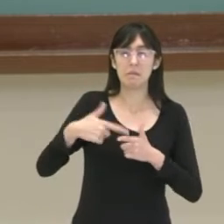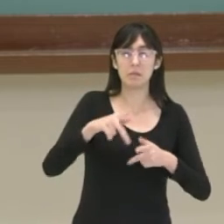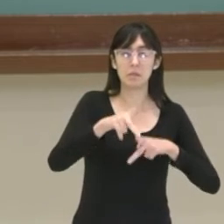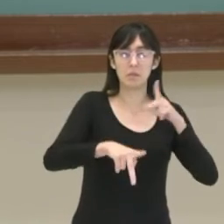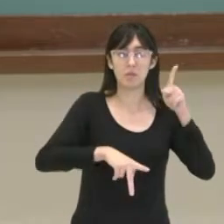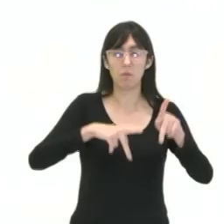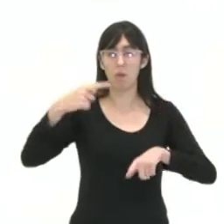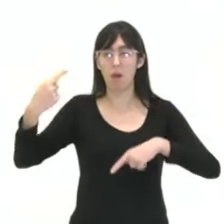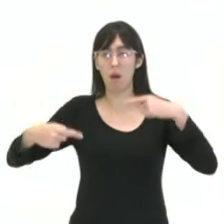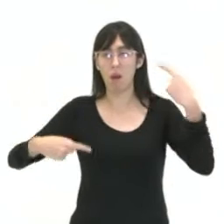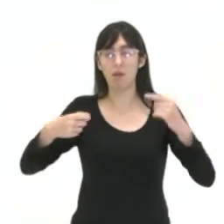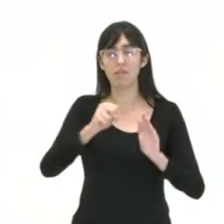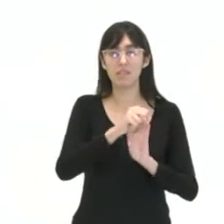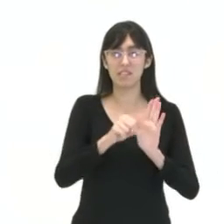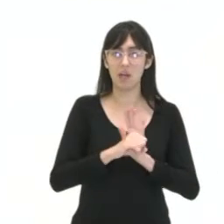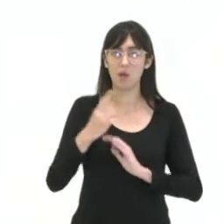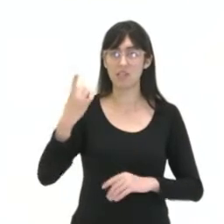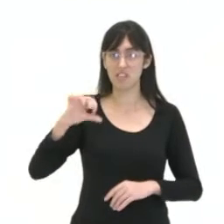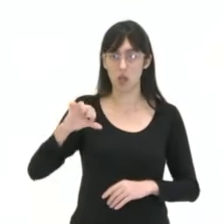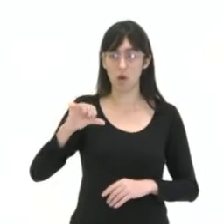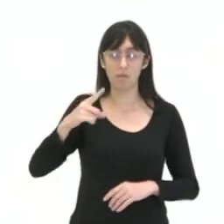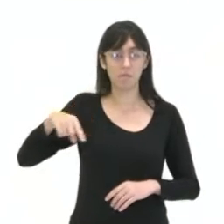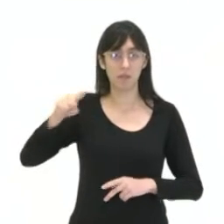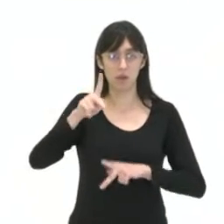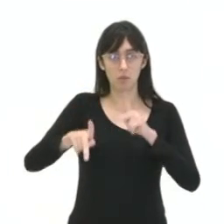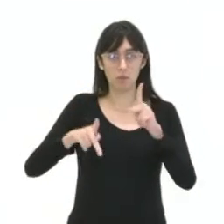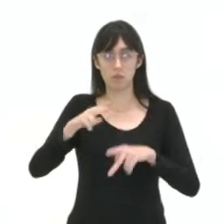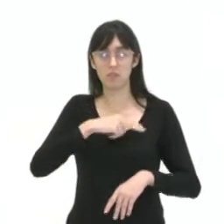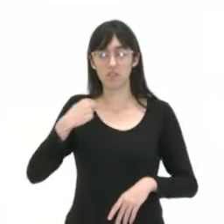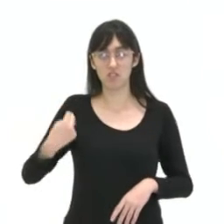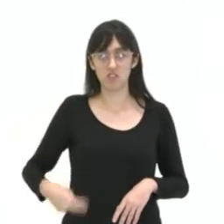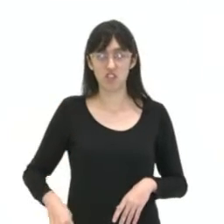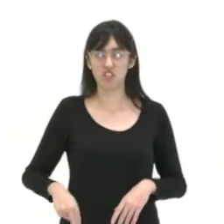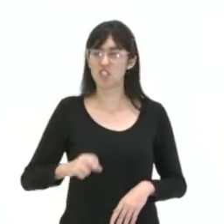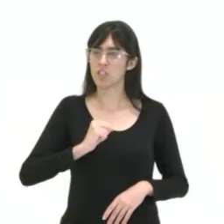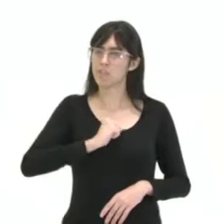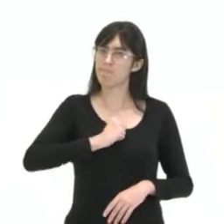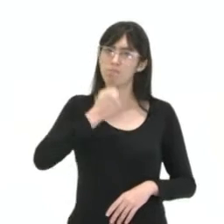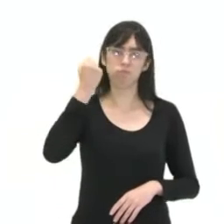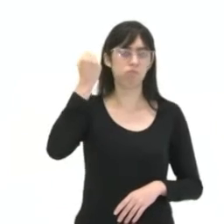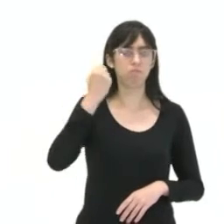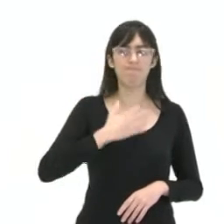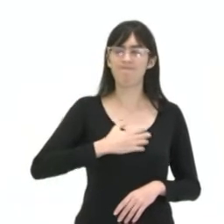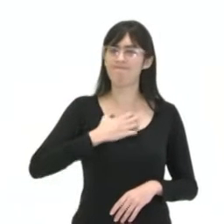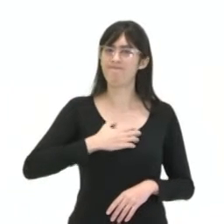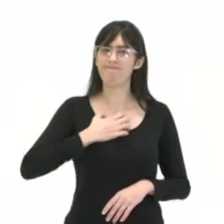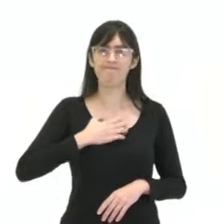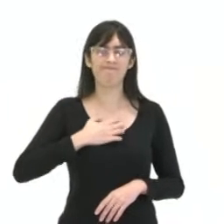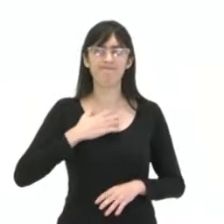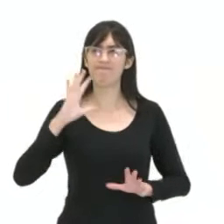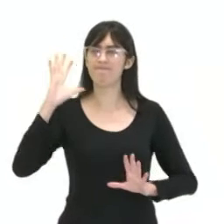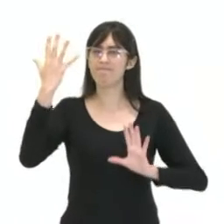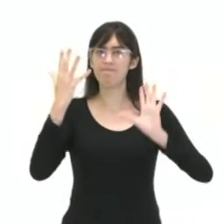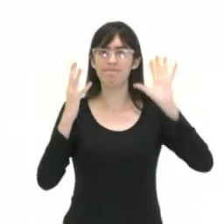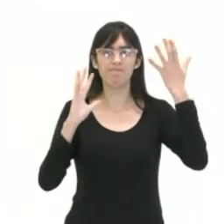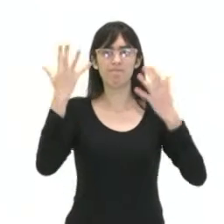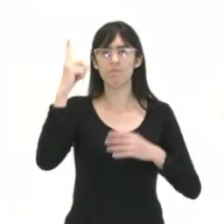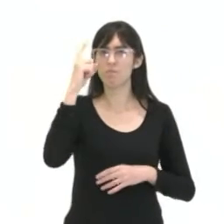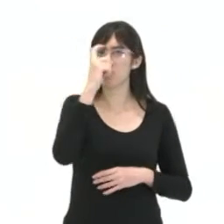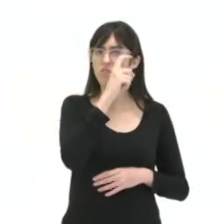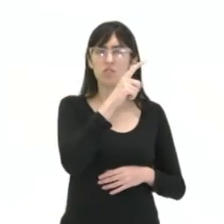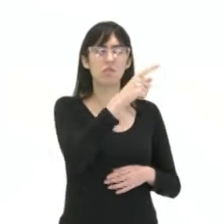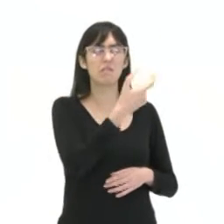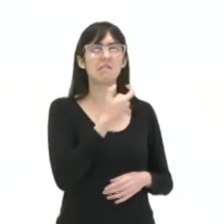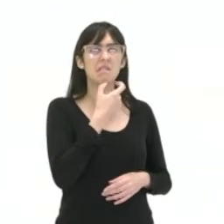final do século XIX. A população chinesa passa a se revoltar com a situação de